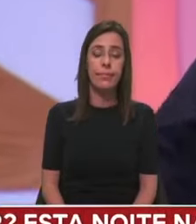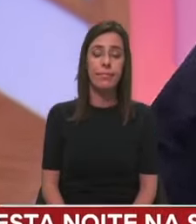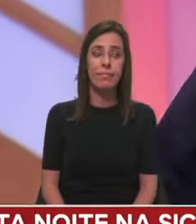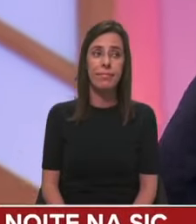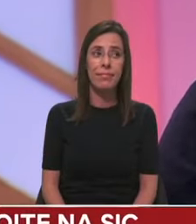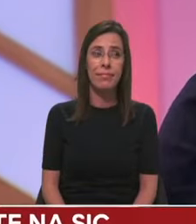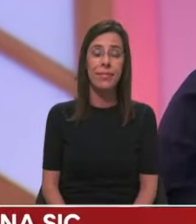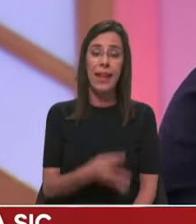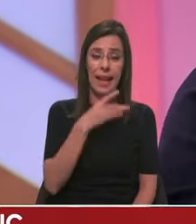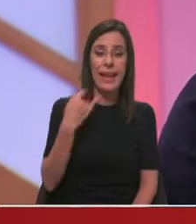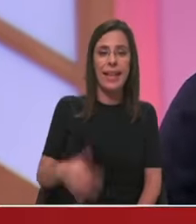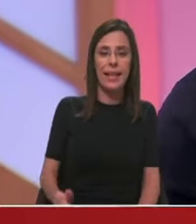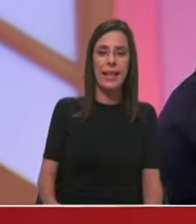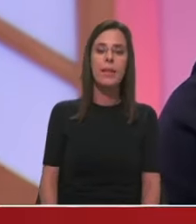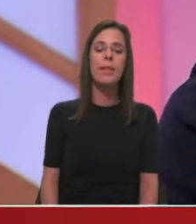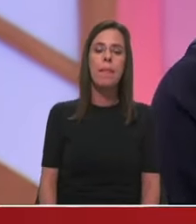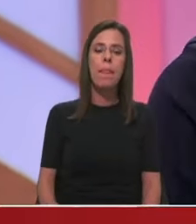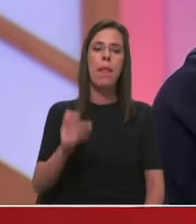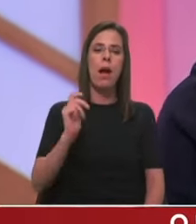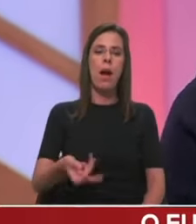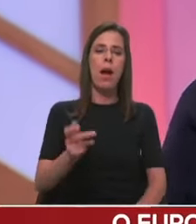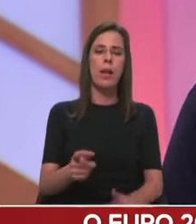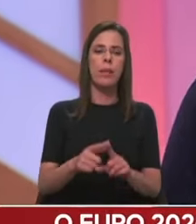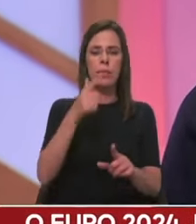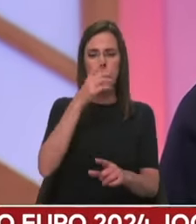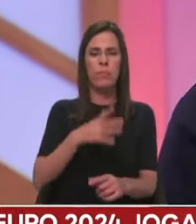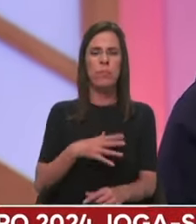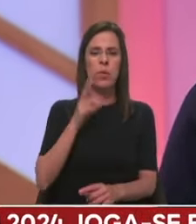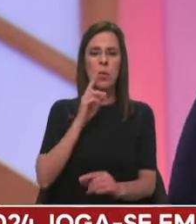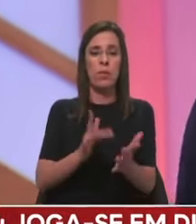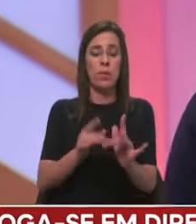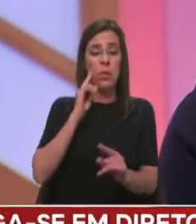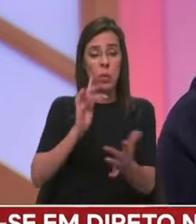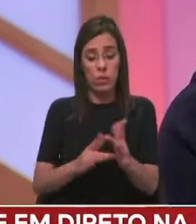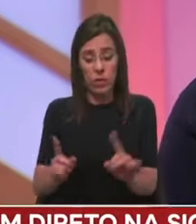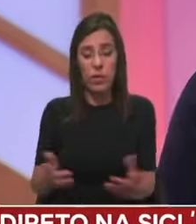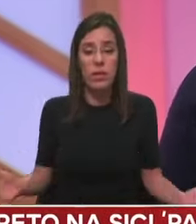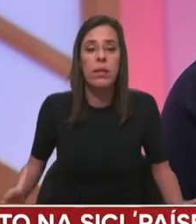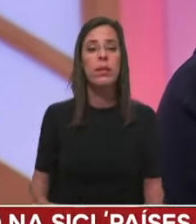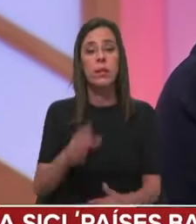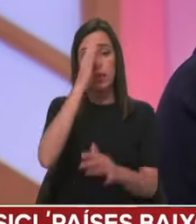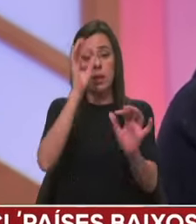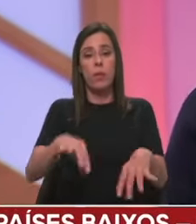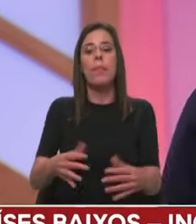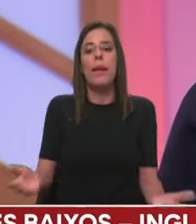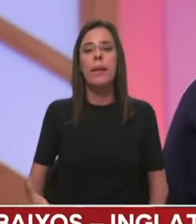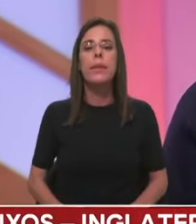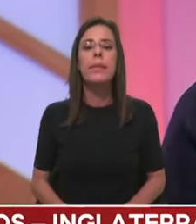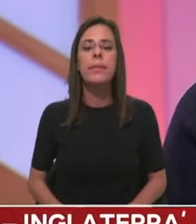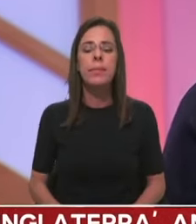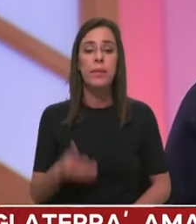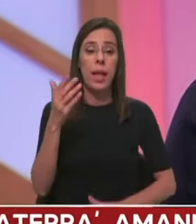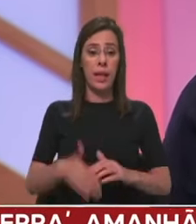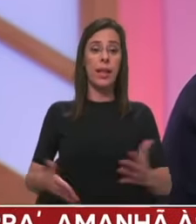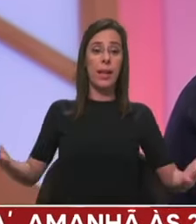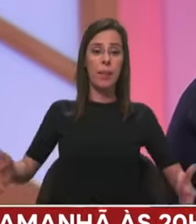a a reação eu durante anos e anos tive várias pessoas a dizem-me assim eu não vejo novelas não vejo novelas porque quer dizer a gente já sabe como é que aquilo acaba de